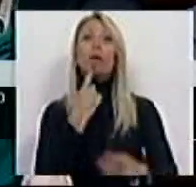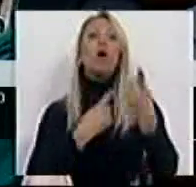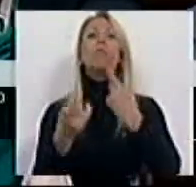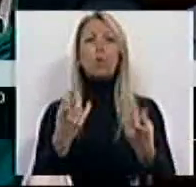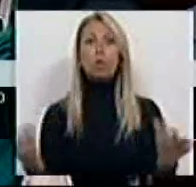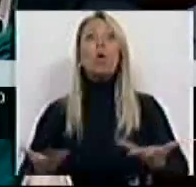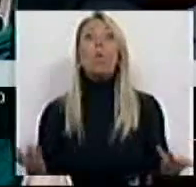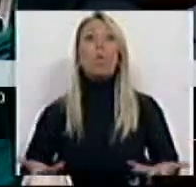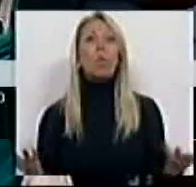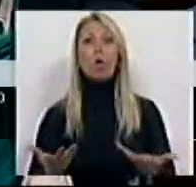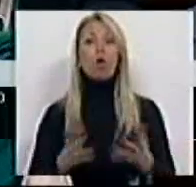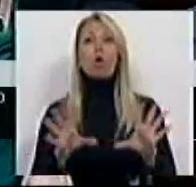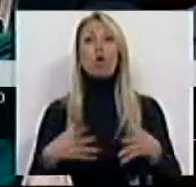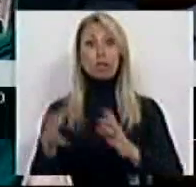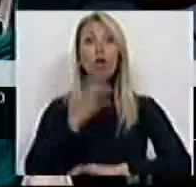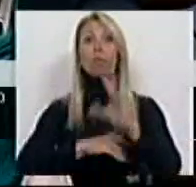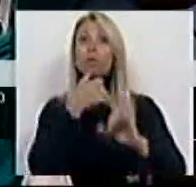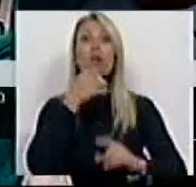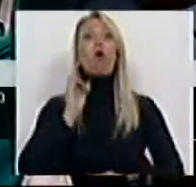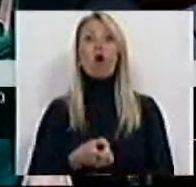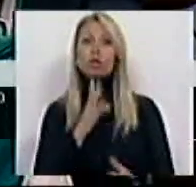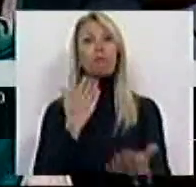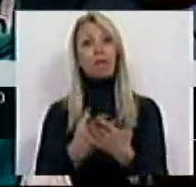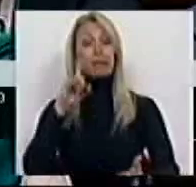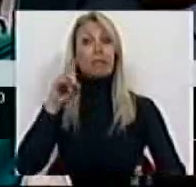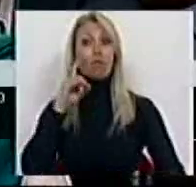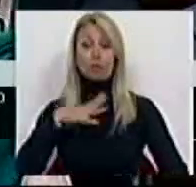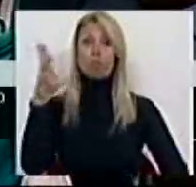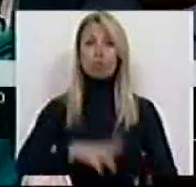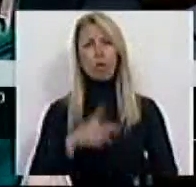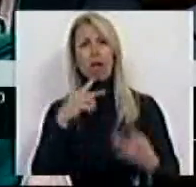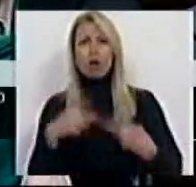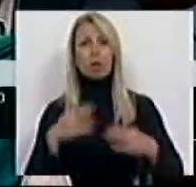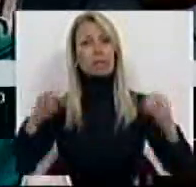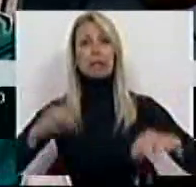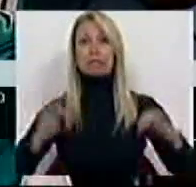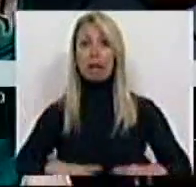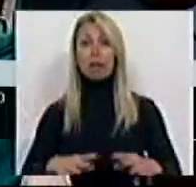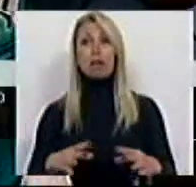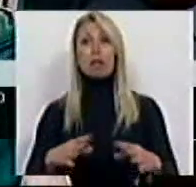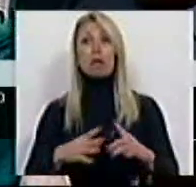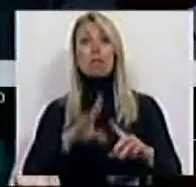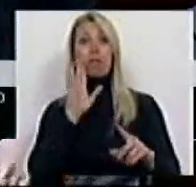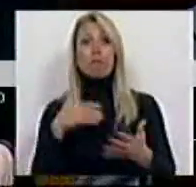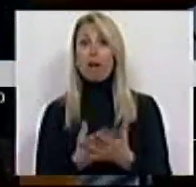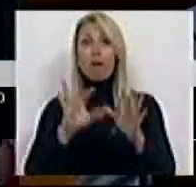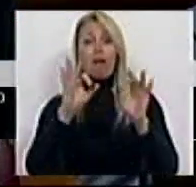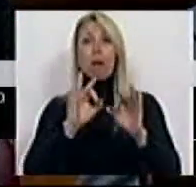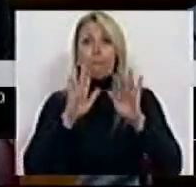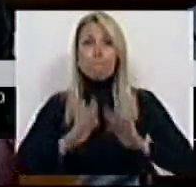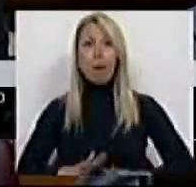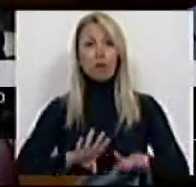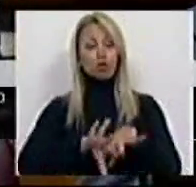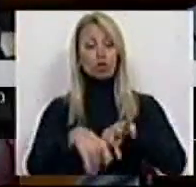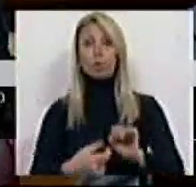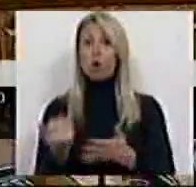que é que vai sair daquele Conselho Europeu que possa defender Portugal de mais austeridade, que possa travar a destruição da nossa economia e